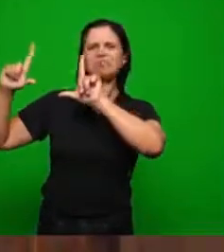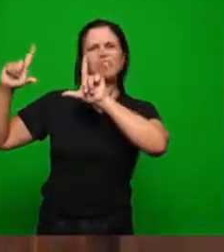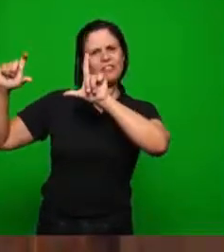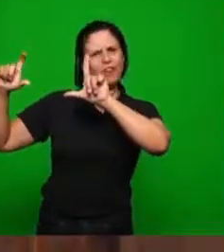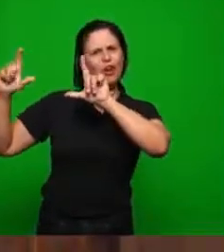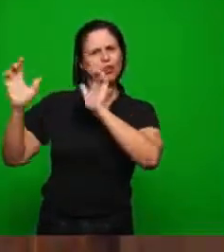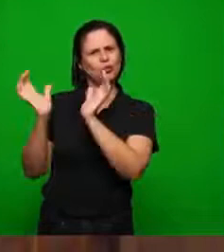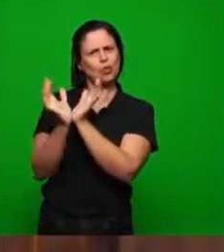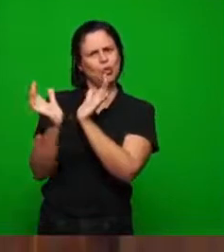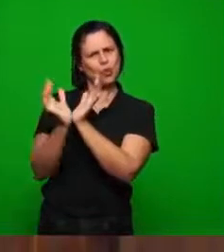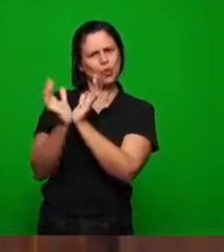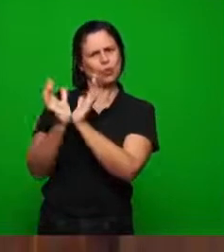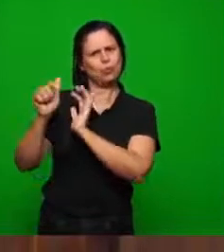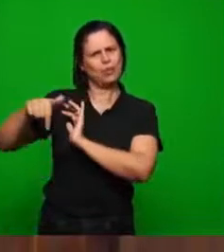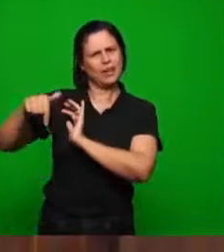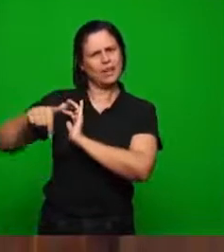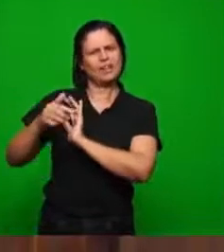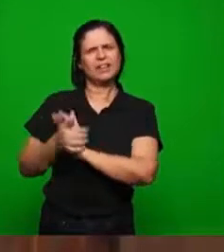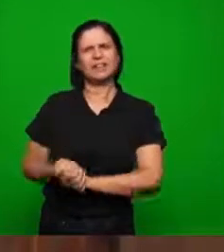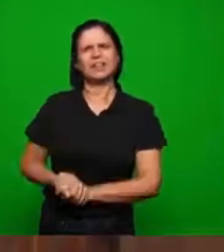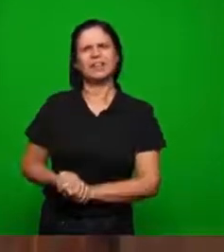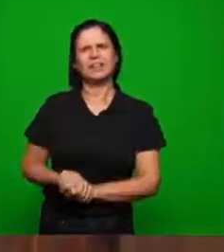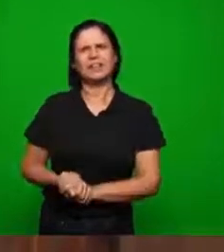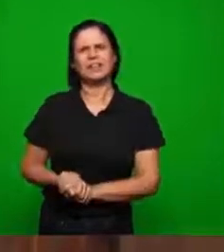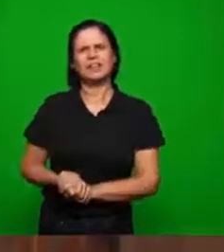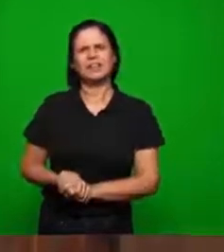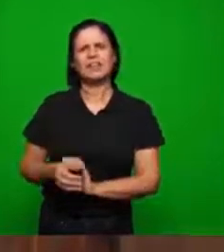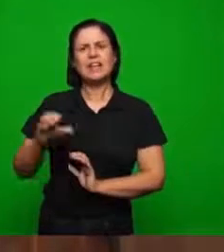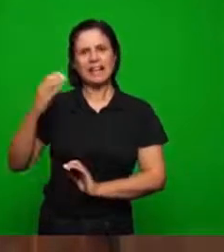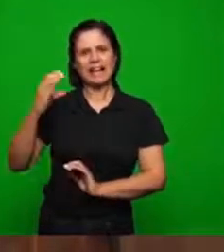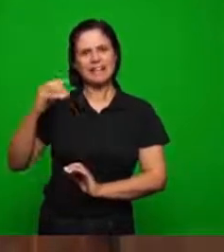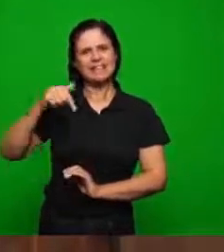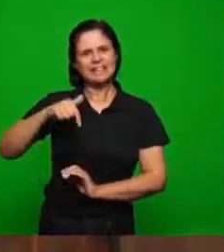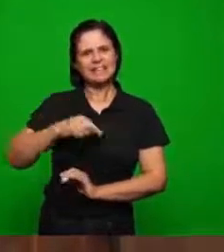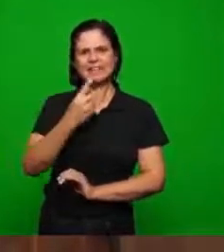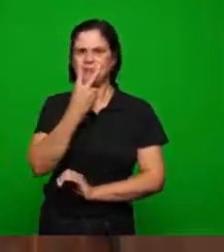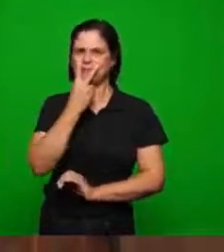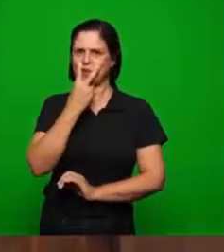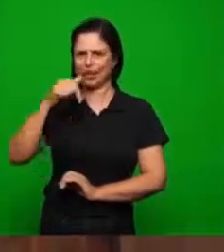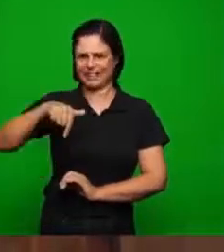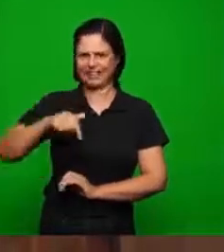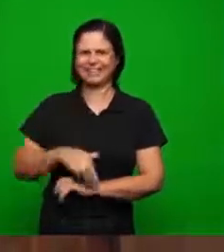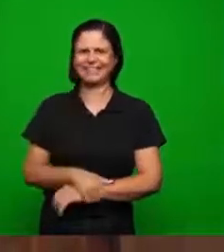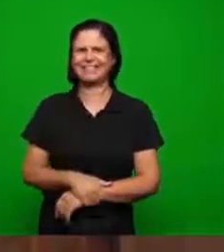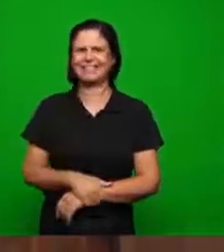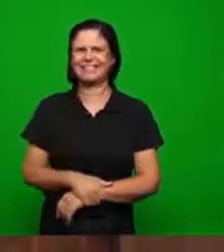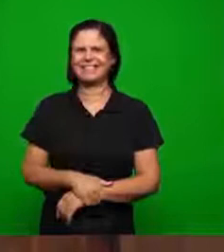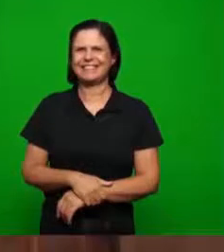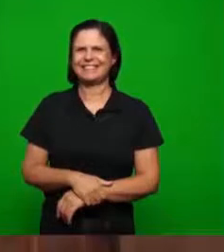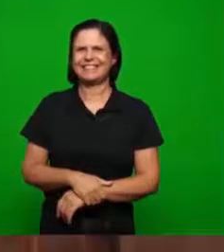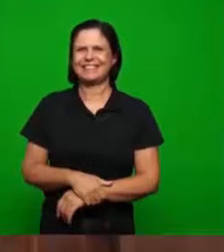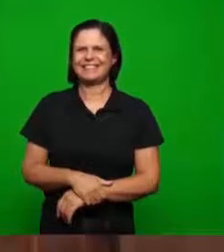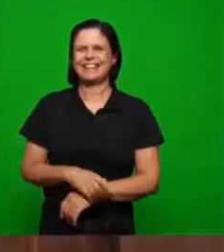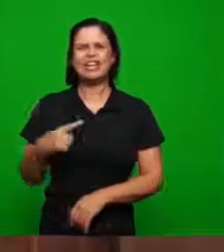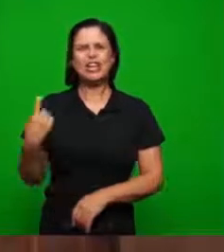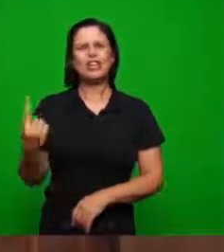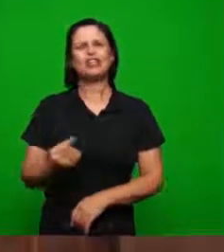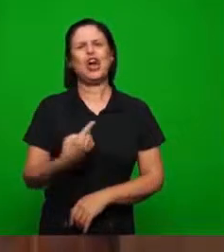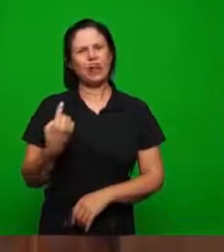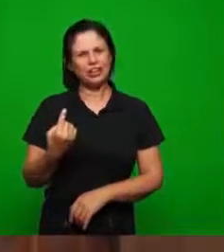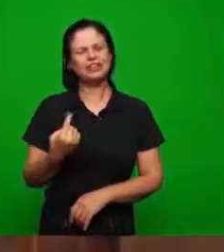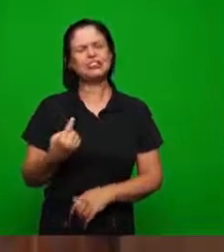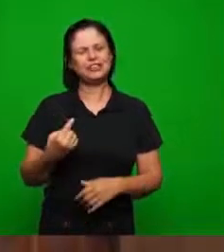um grupo, um pequeno grupo aqui em Cariacica, está aqui presente. E nós ficamos